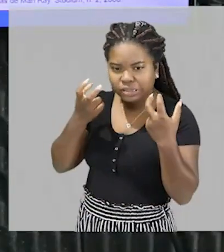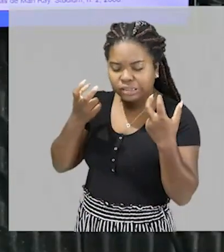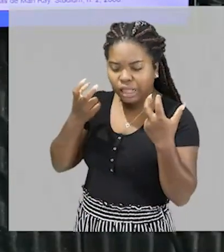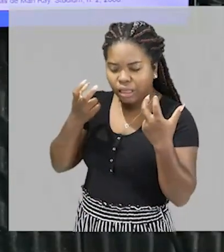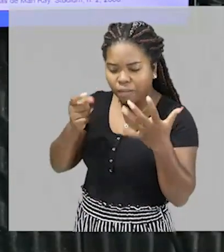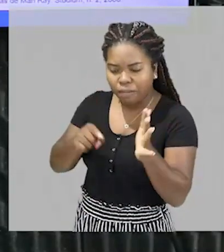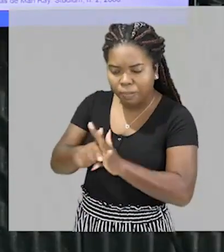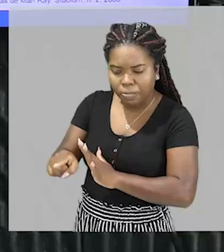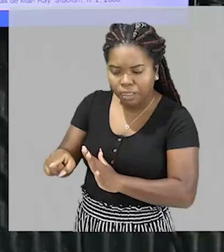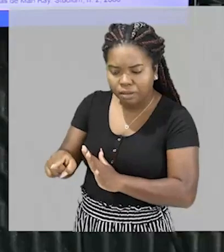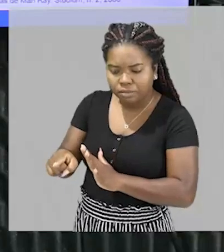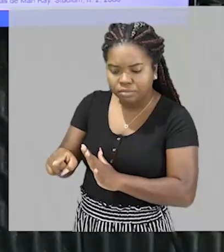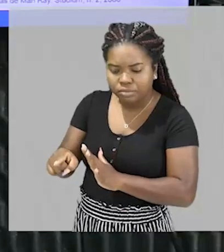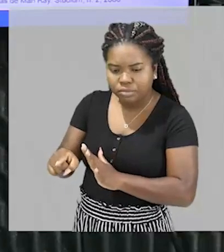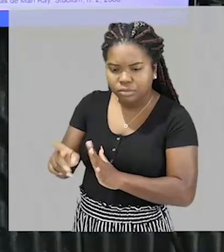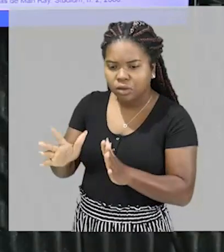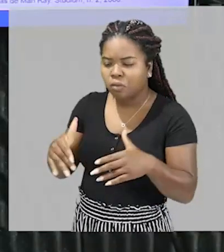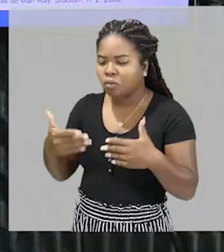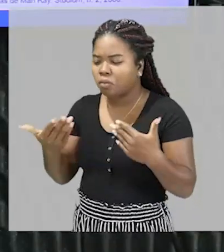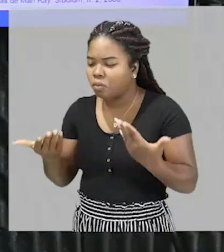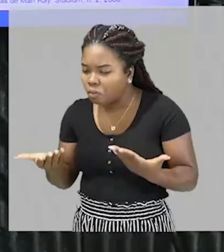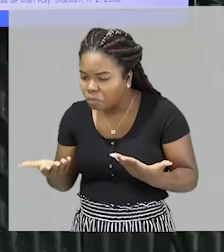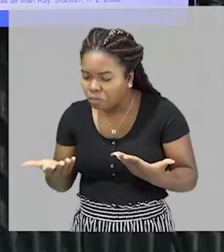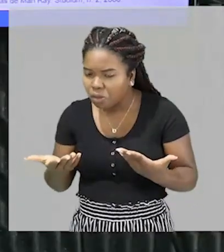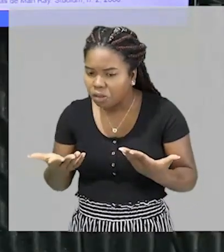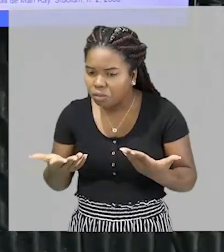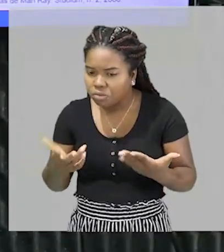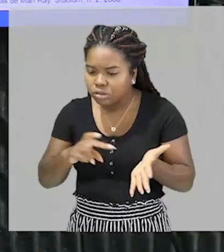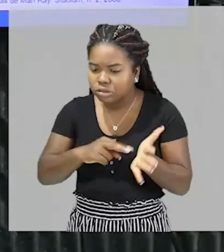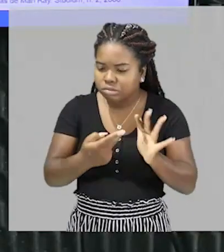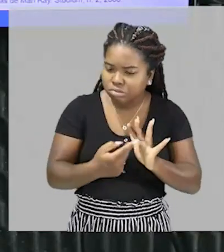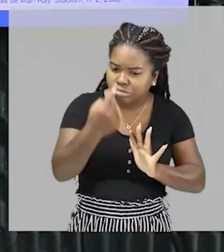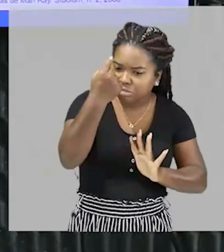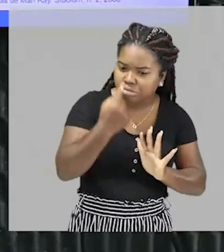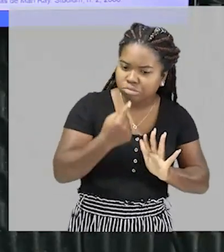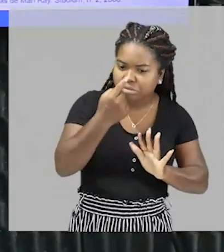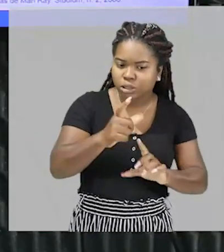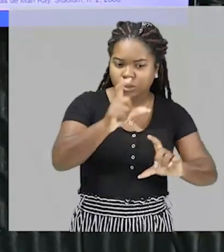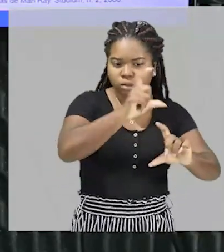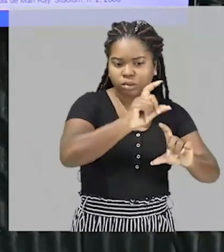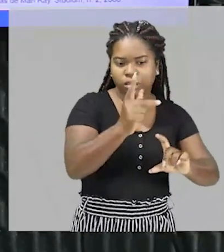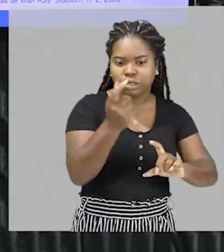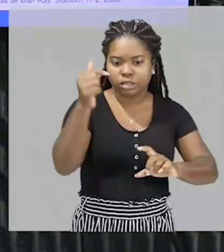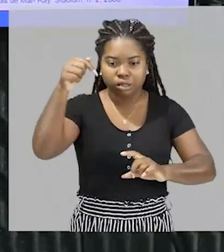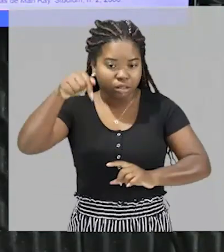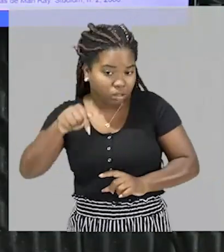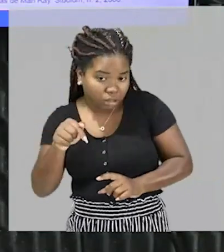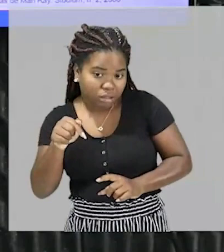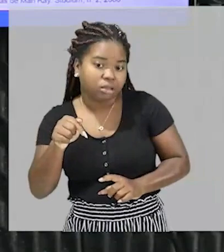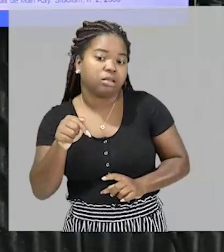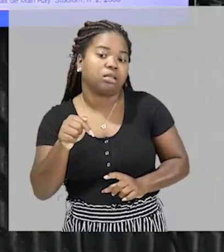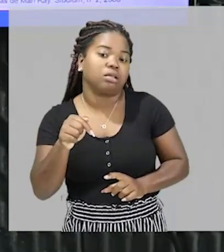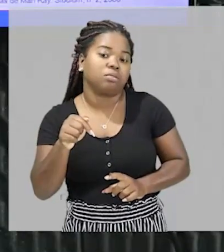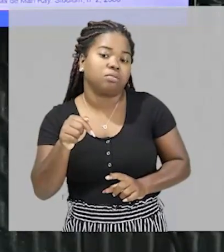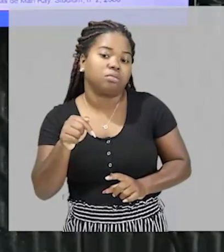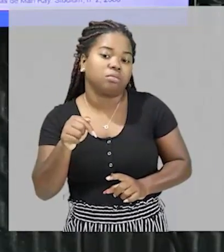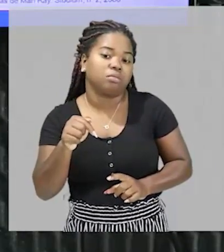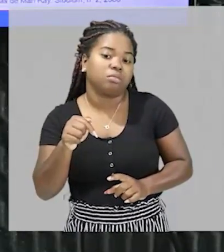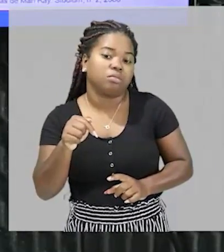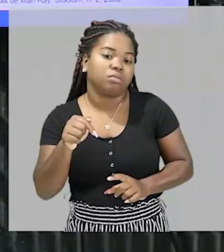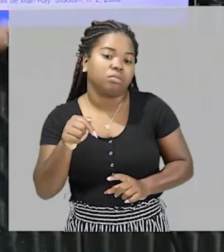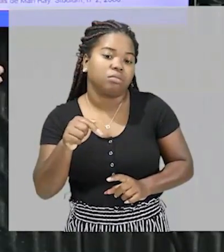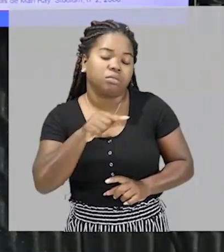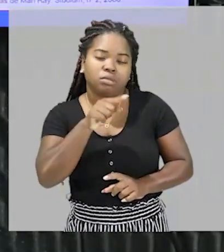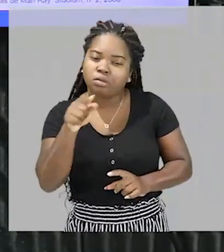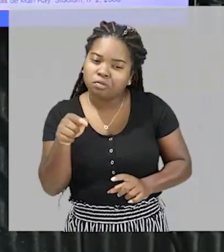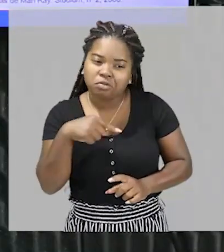desta imagem, ou uma charge, ou um cartoon, ou um cartaz, ou um quadro estatístico que você não